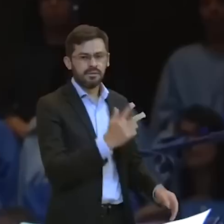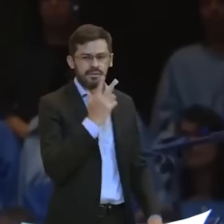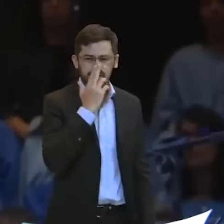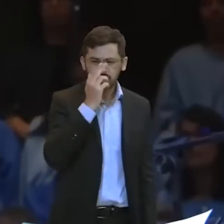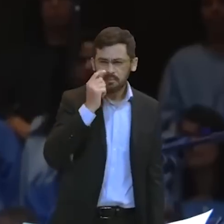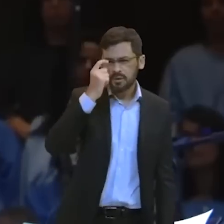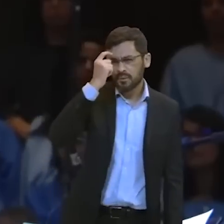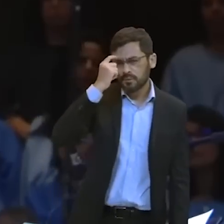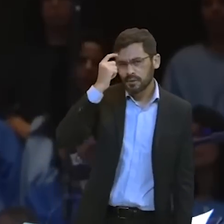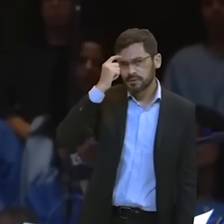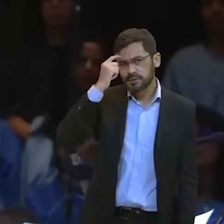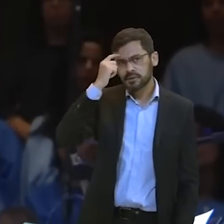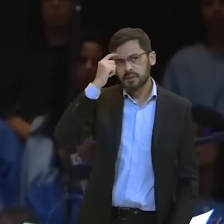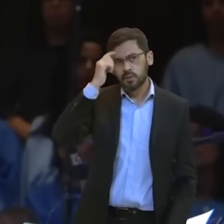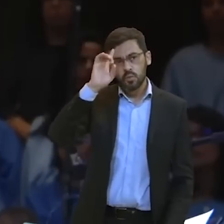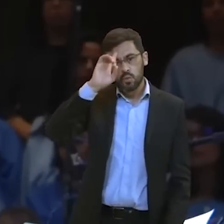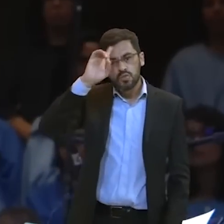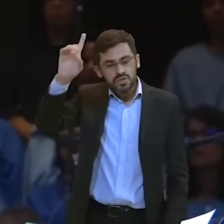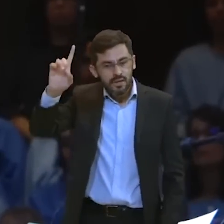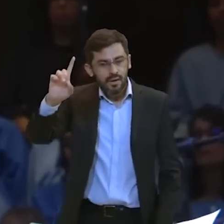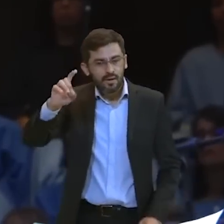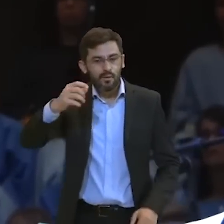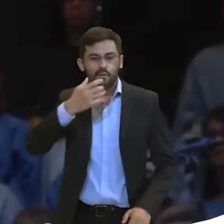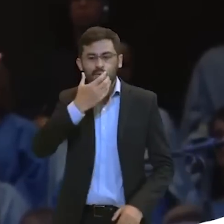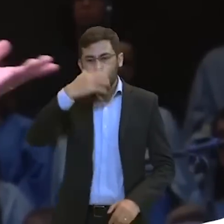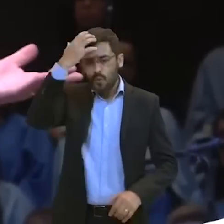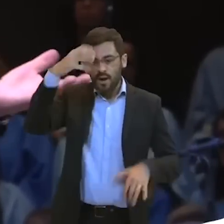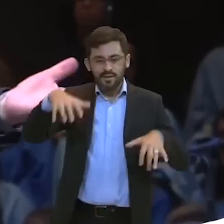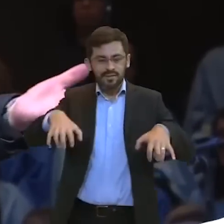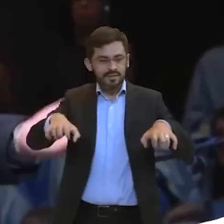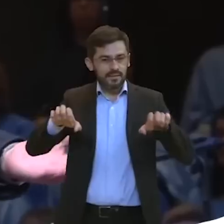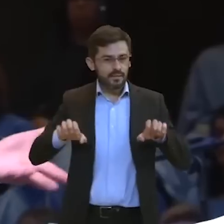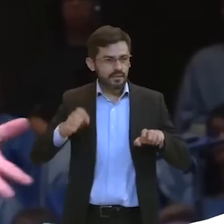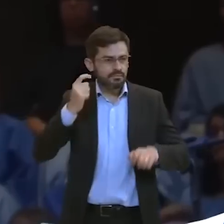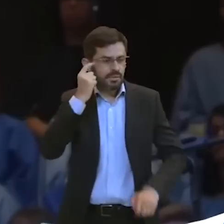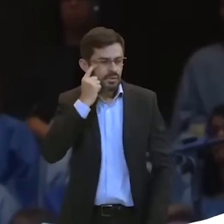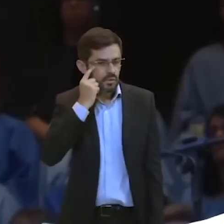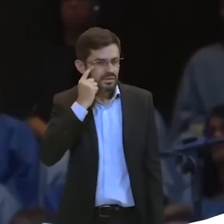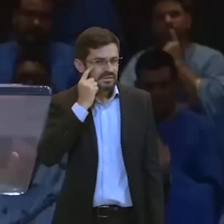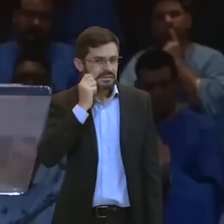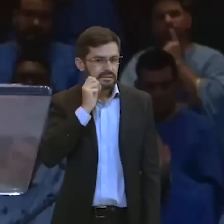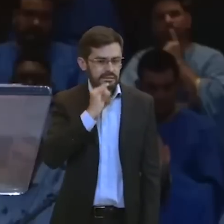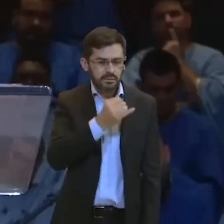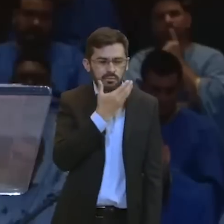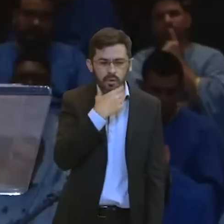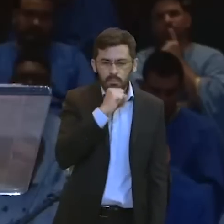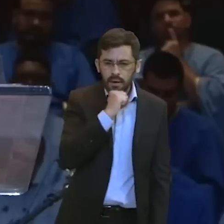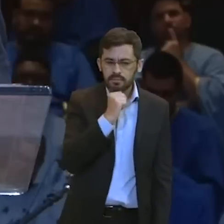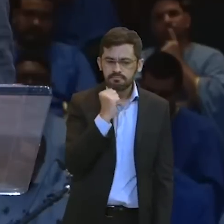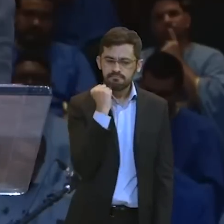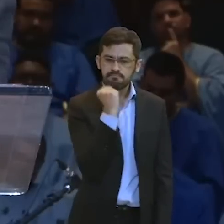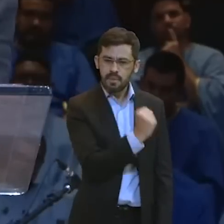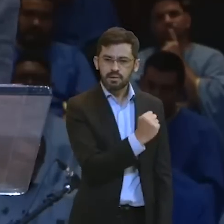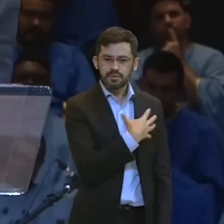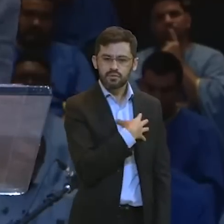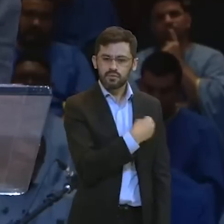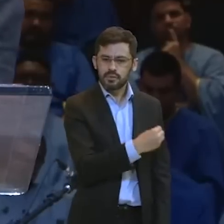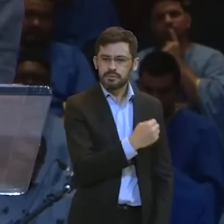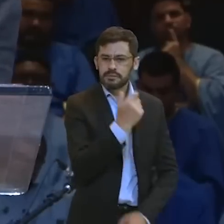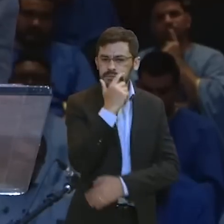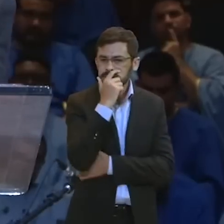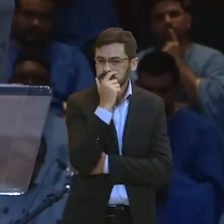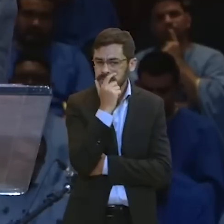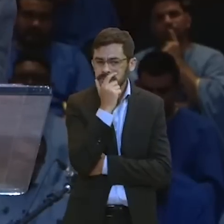Ezequias disse: será que eu vou ser o próximo? Se o meu pai mata os seus filhos, e de repente ele